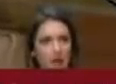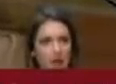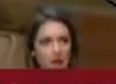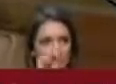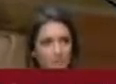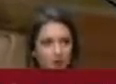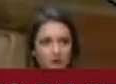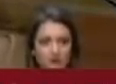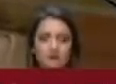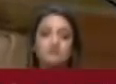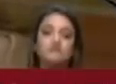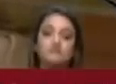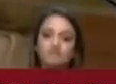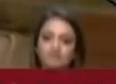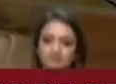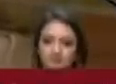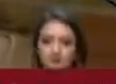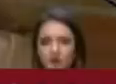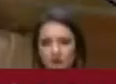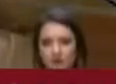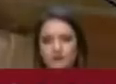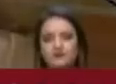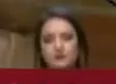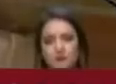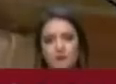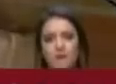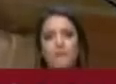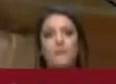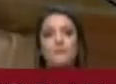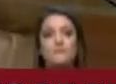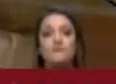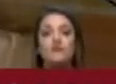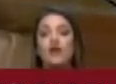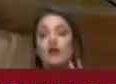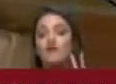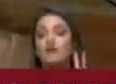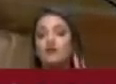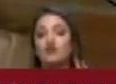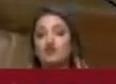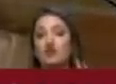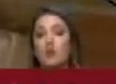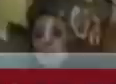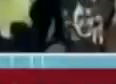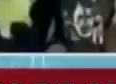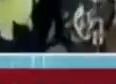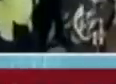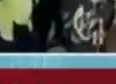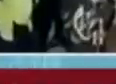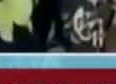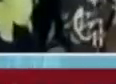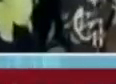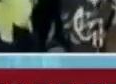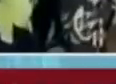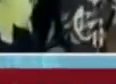dos esquerdistas. Então, ele está agindo de forma partidária também, né, com interesses partidários. Em pleno